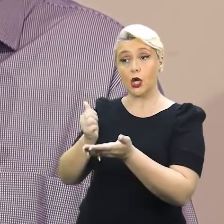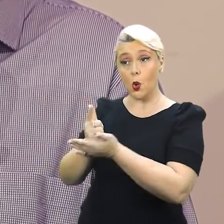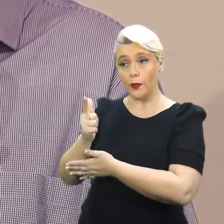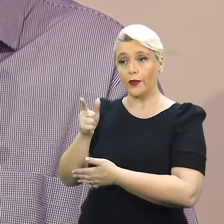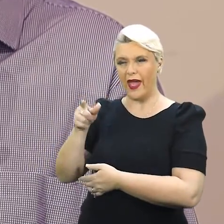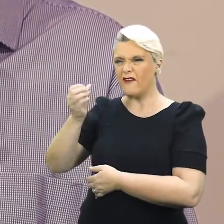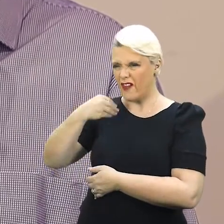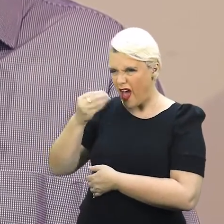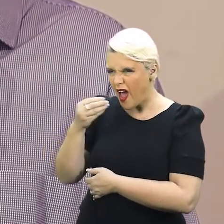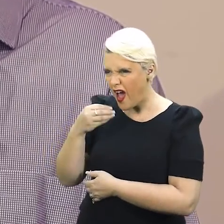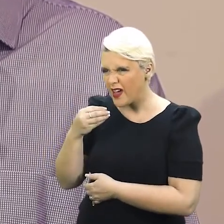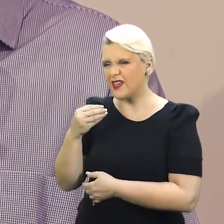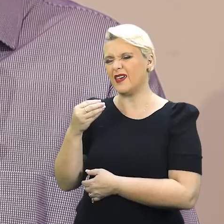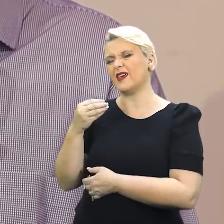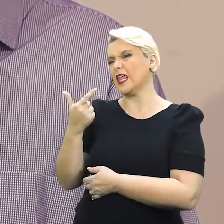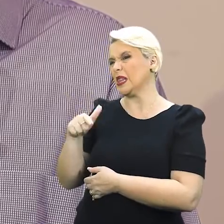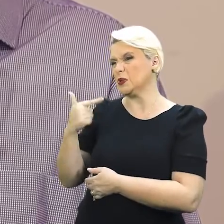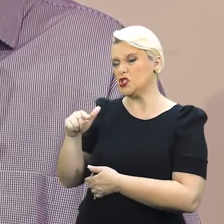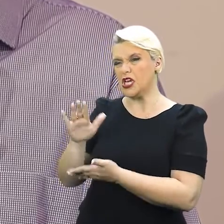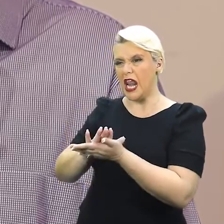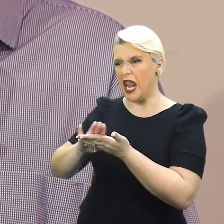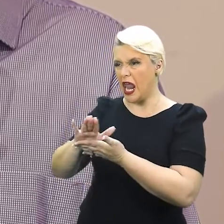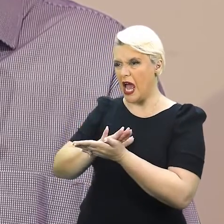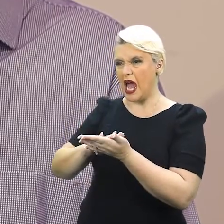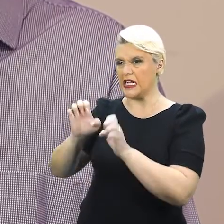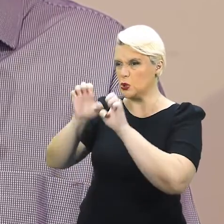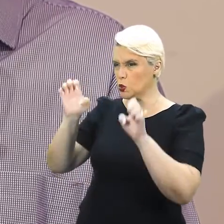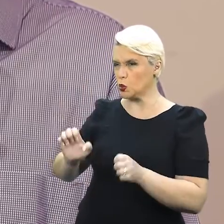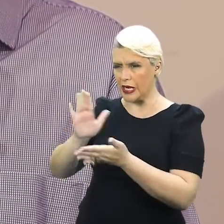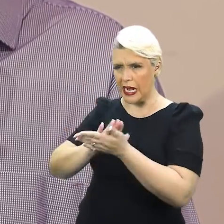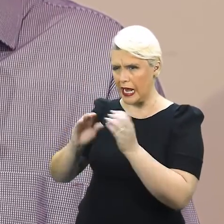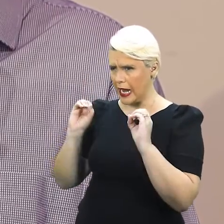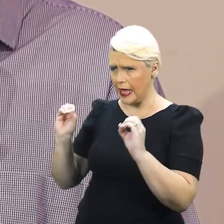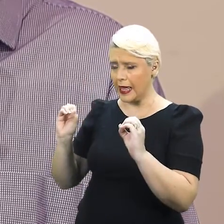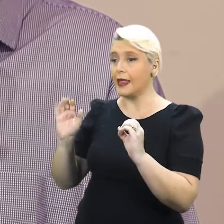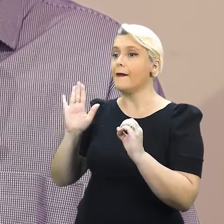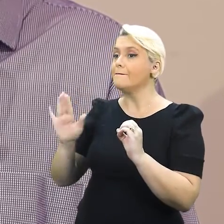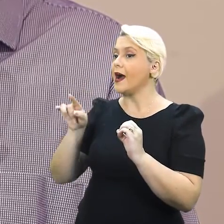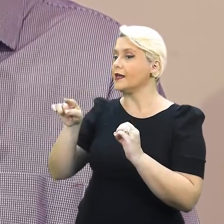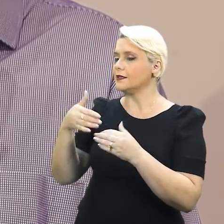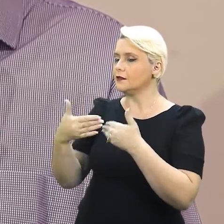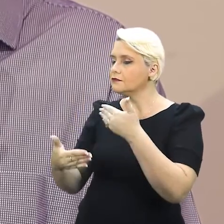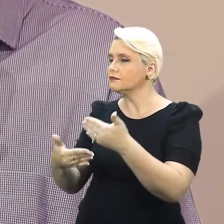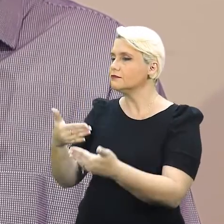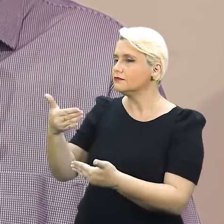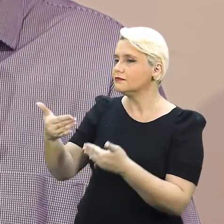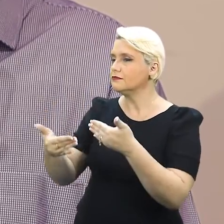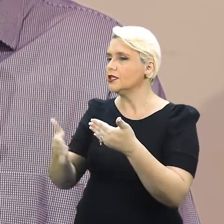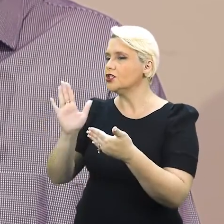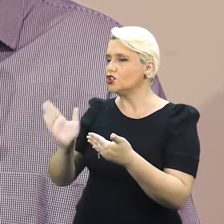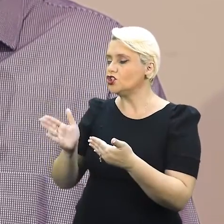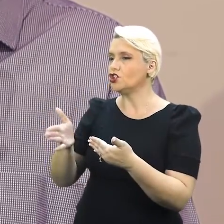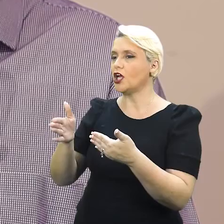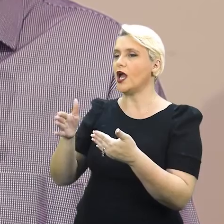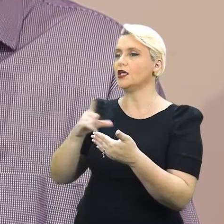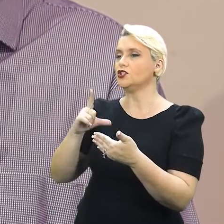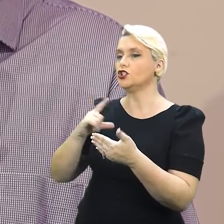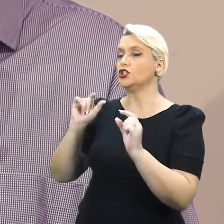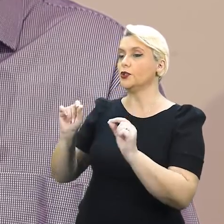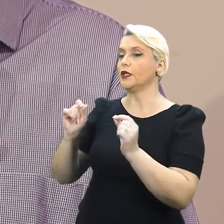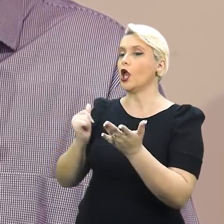rádio fraquinha, que não tinha estrutura nenhuma, nessa altura você já tinha trazido, inclusive,